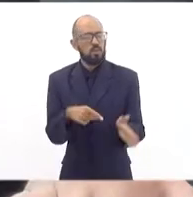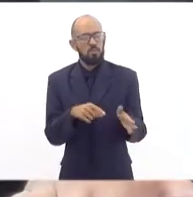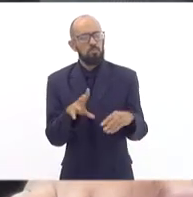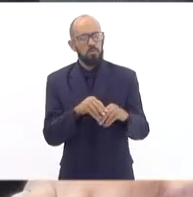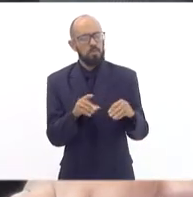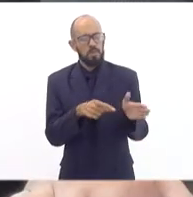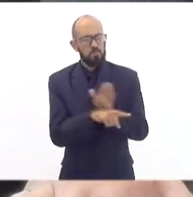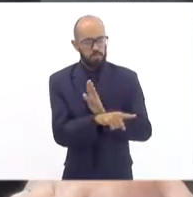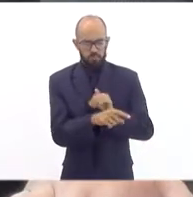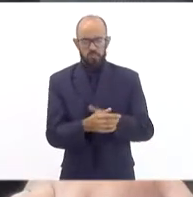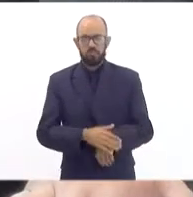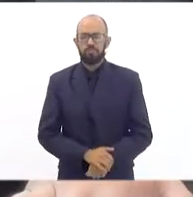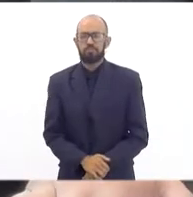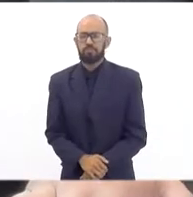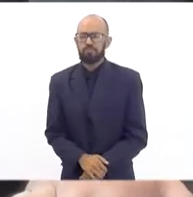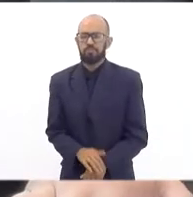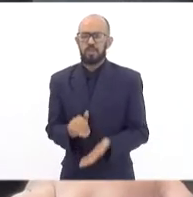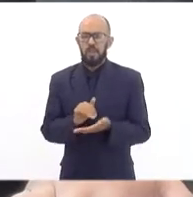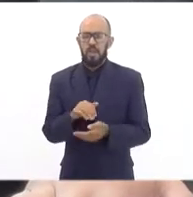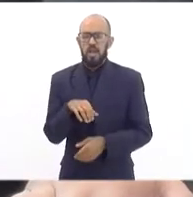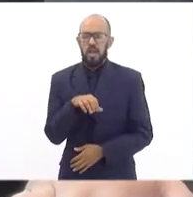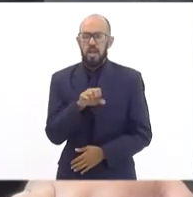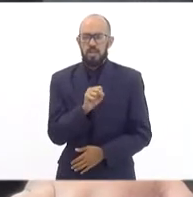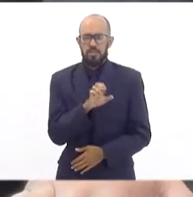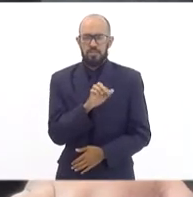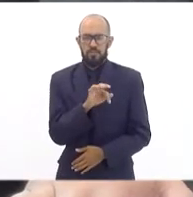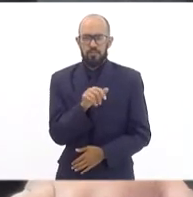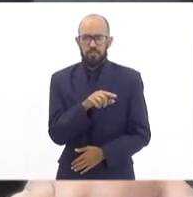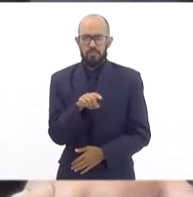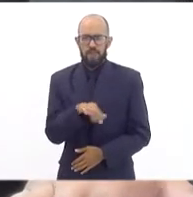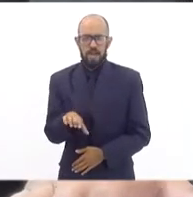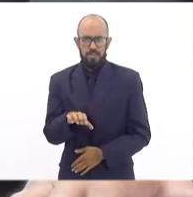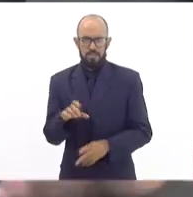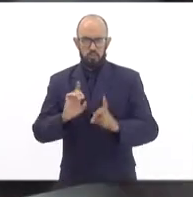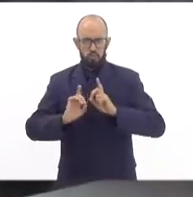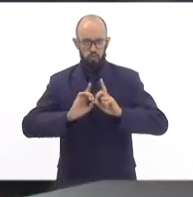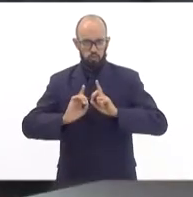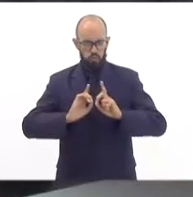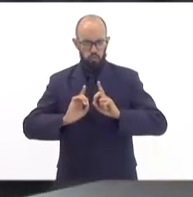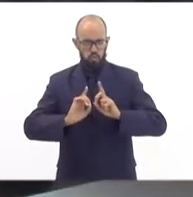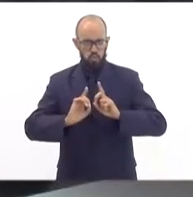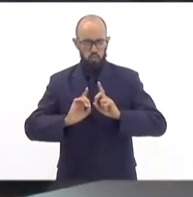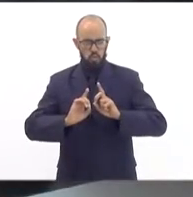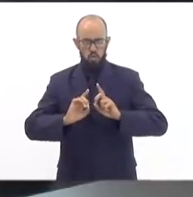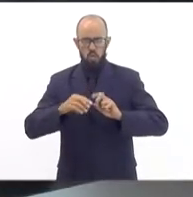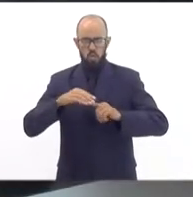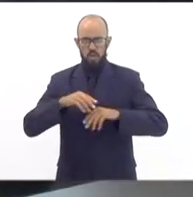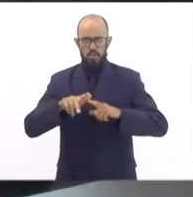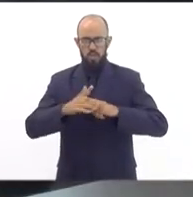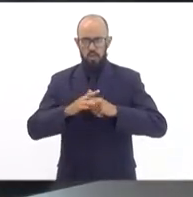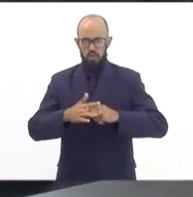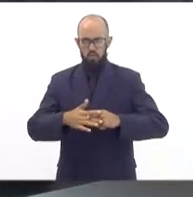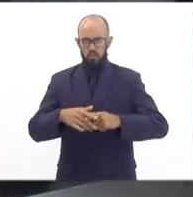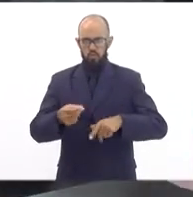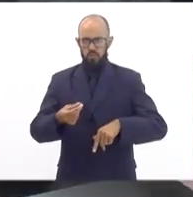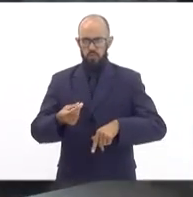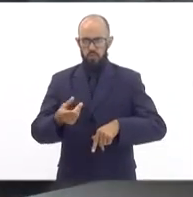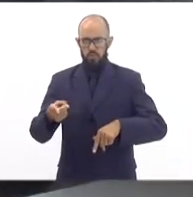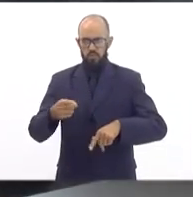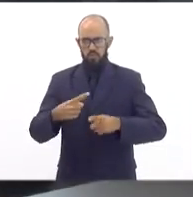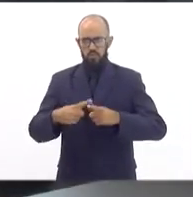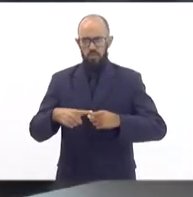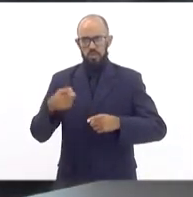Fazenda, ela discutiu acerca desse aumento, porque a Secretaria de Fazenda, nós sabemos que o cofre do Estado está cheio de dinheiro com a venda